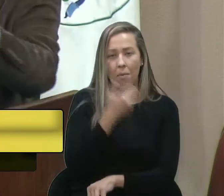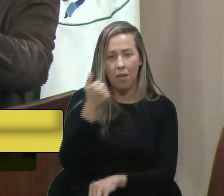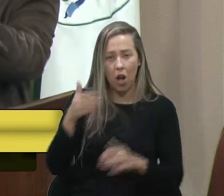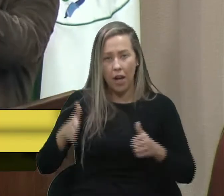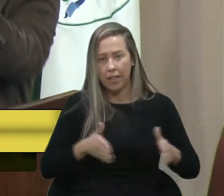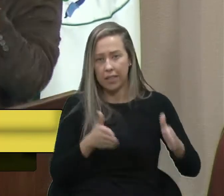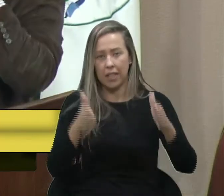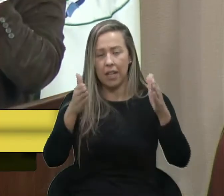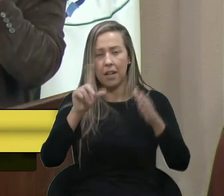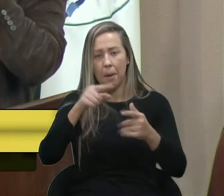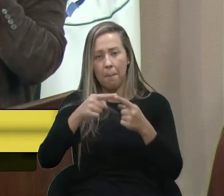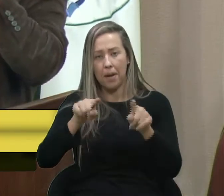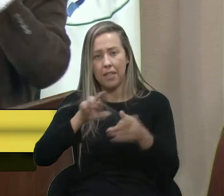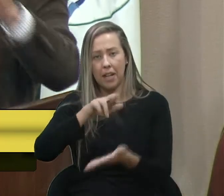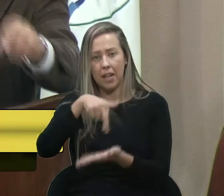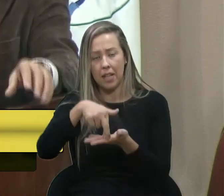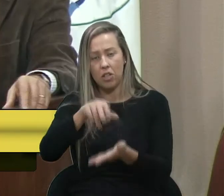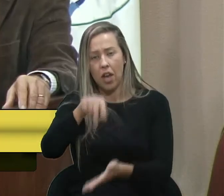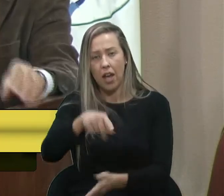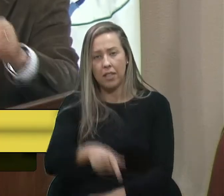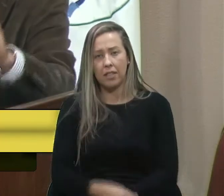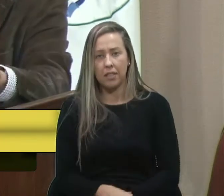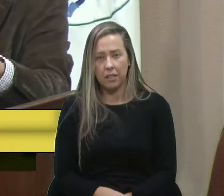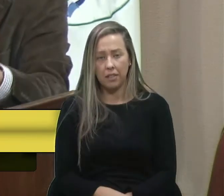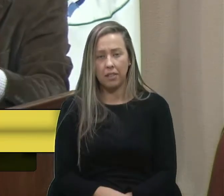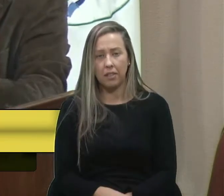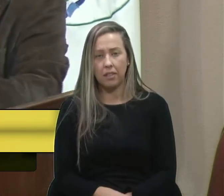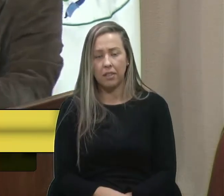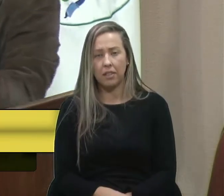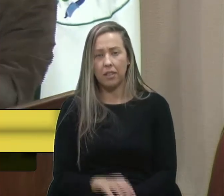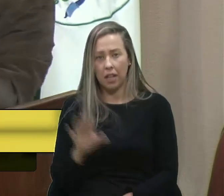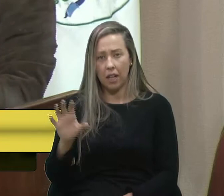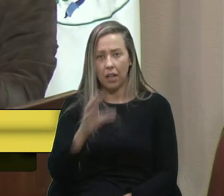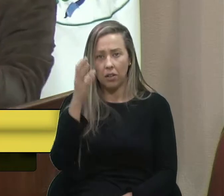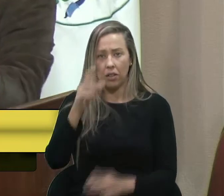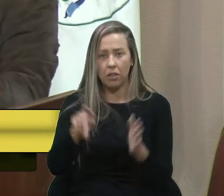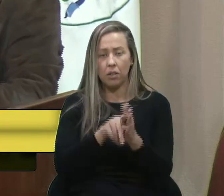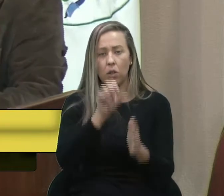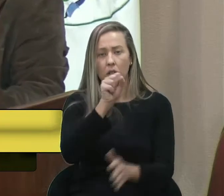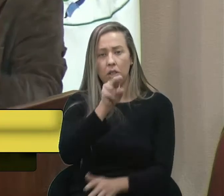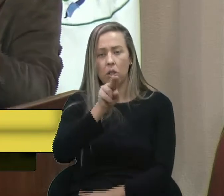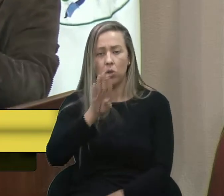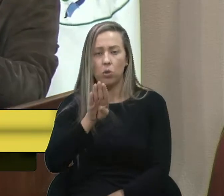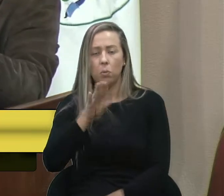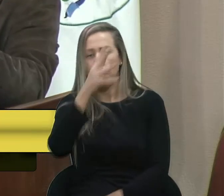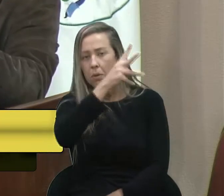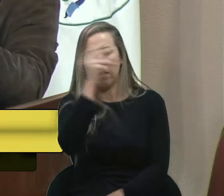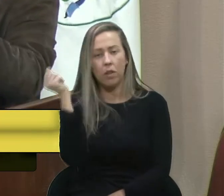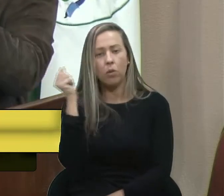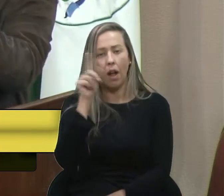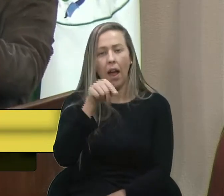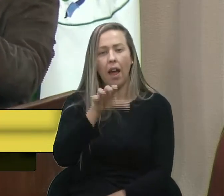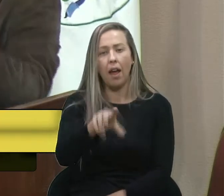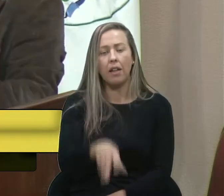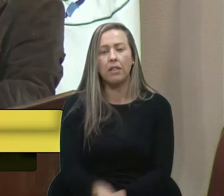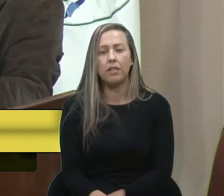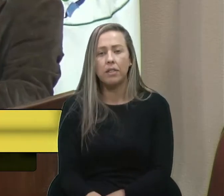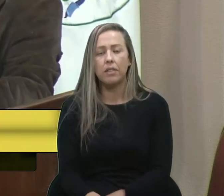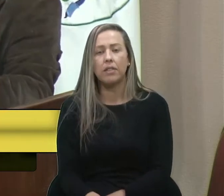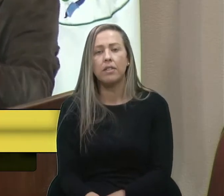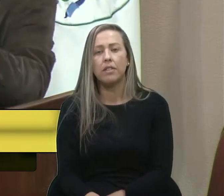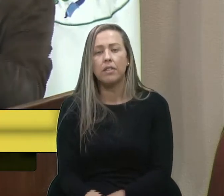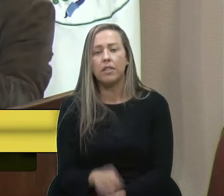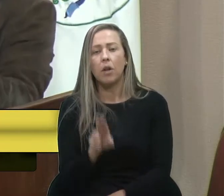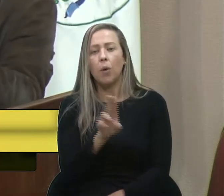a realidade é essa. A realidade que acontece lá na subprefeitura é isso. Não é de estar